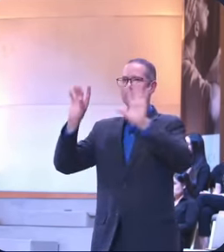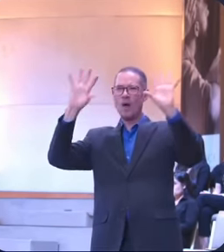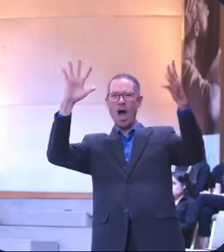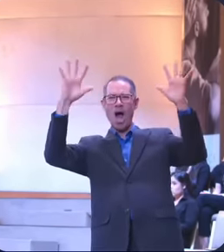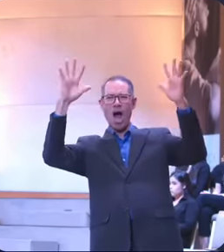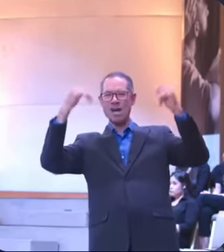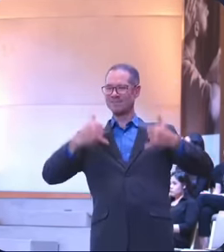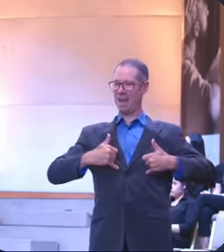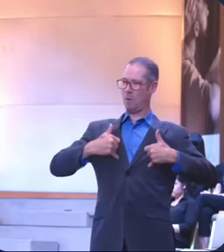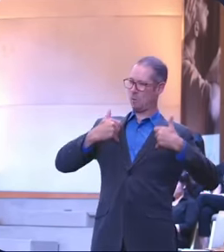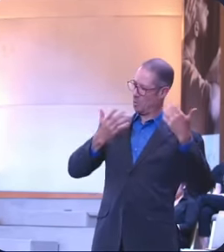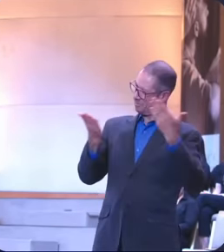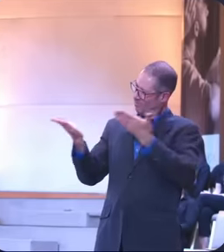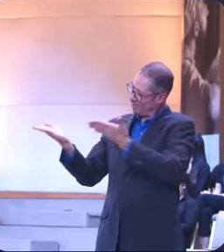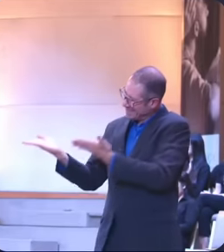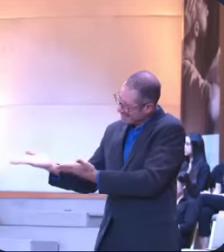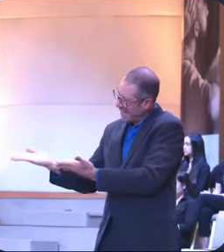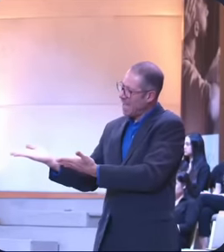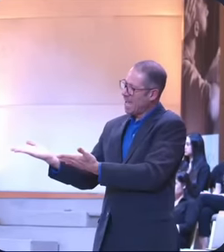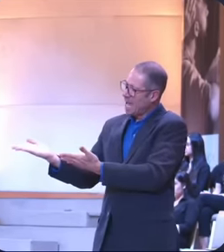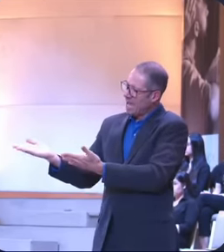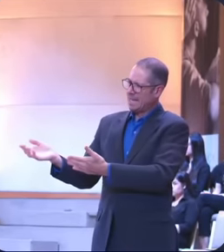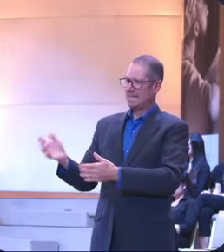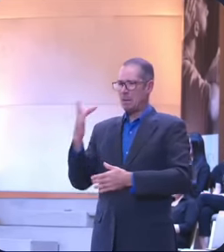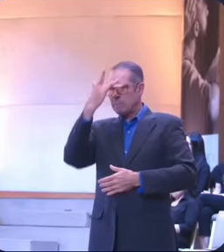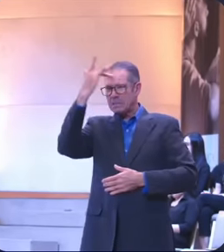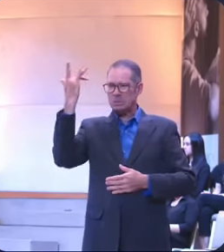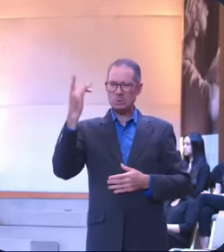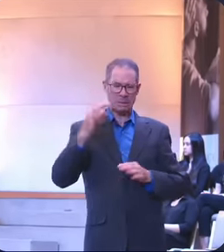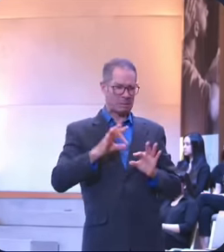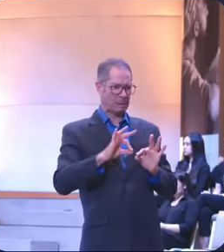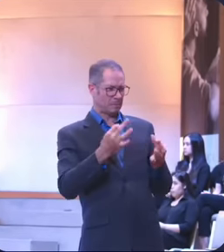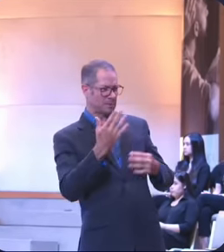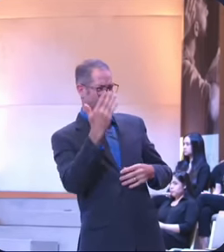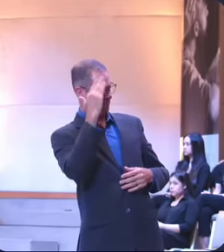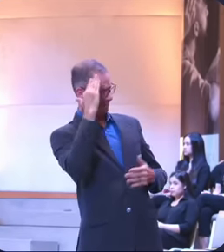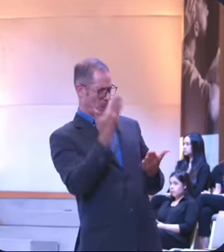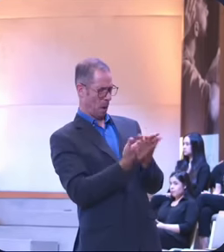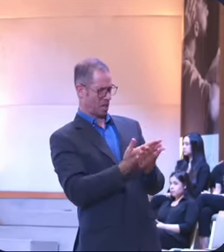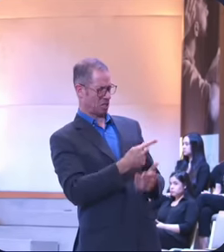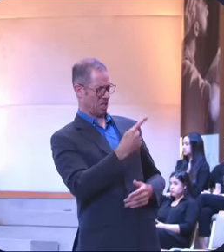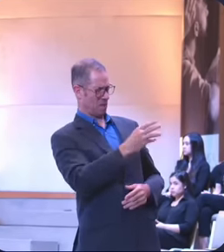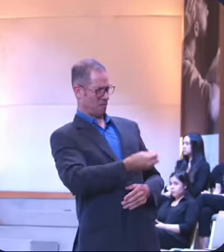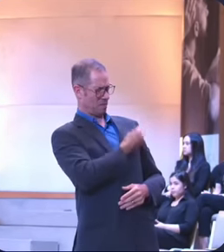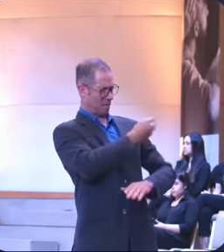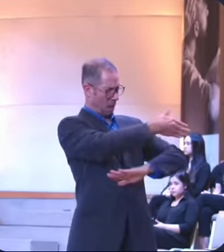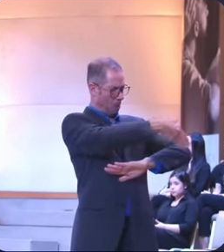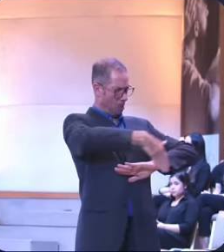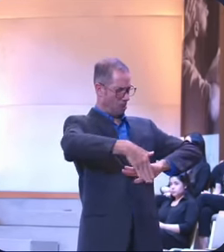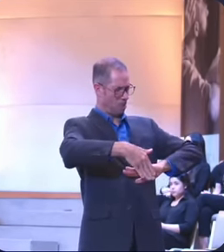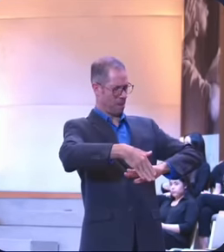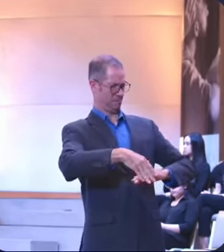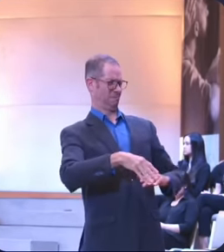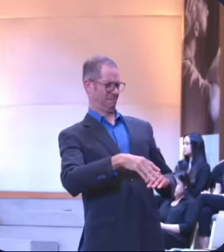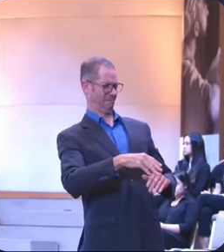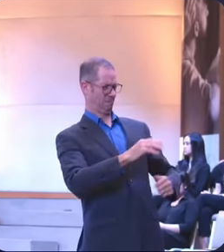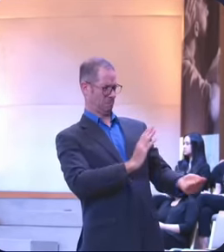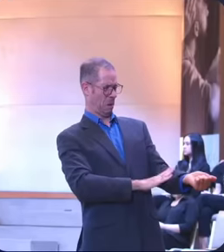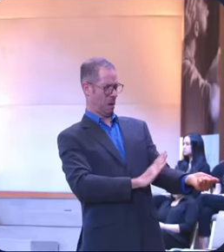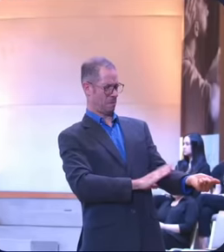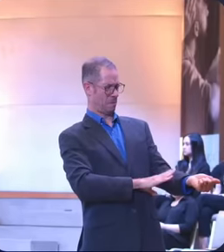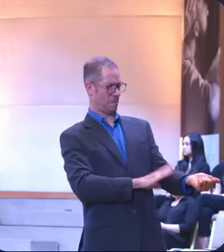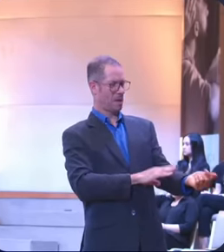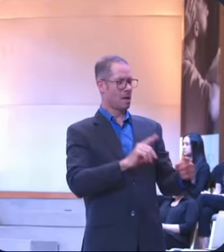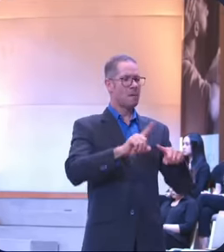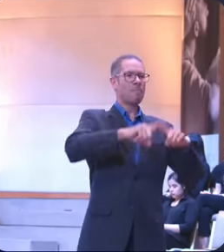de você, porque você era um improvável, ninguém acreditava que podia sair da rua, mas talvez tivesse